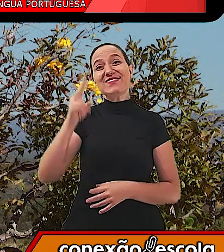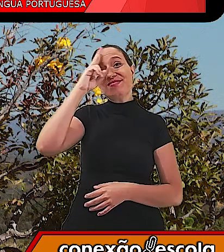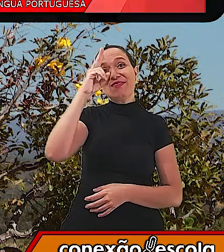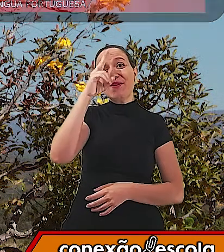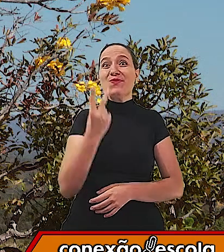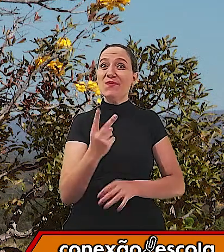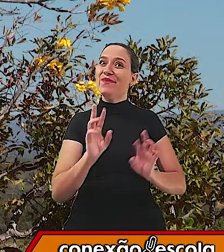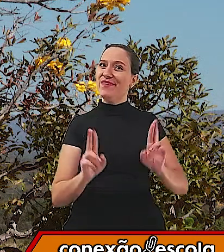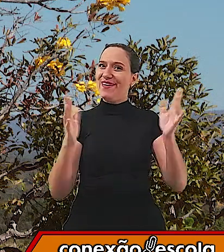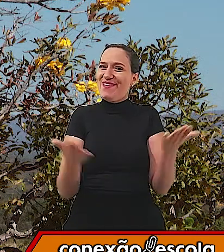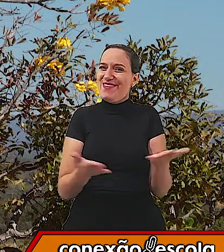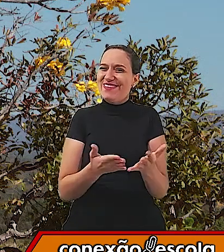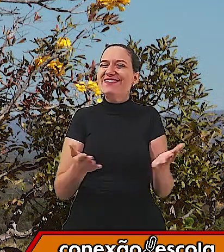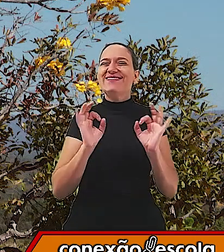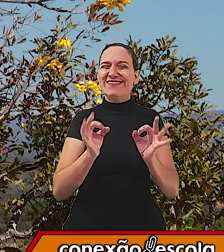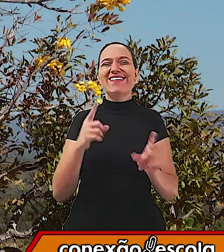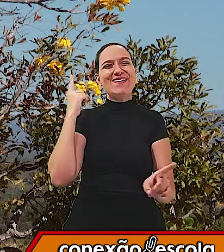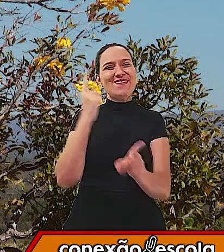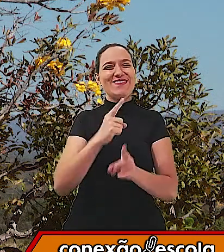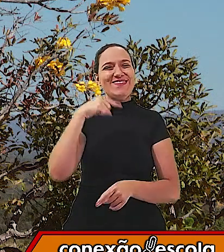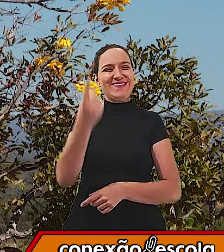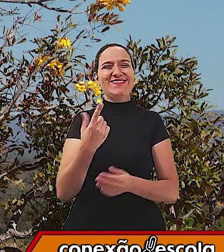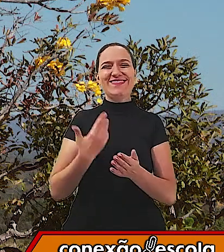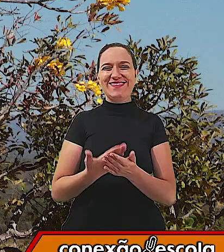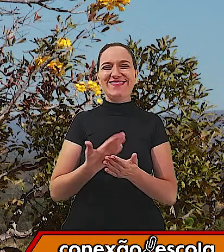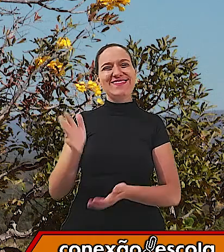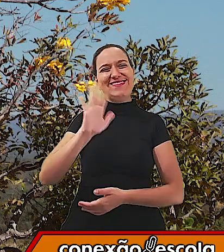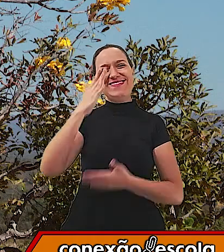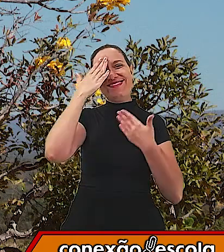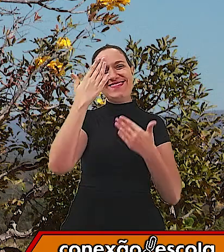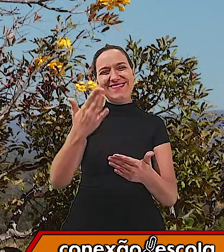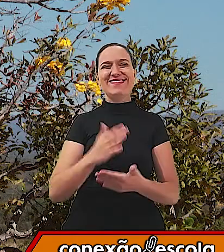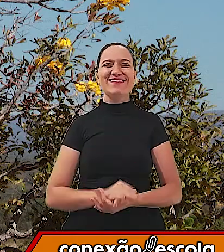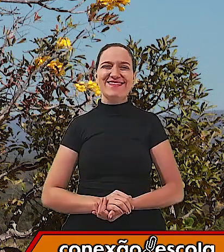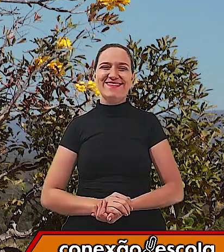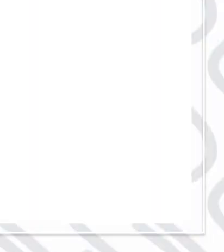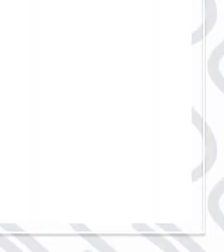histórias hoje, não foi? Vejo vocês na próxima aula. Obrigada!